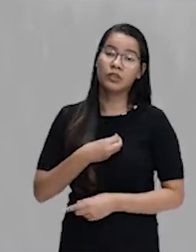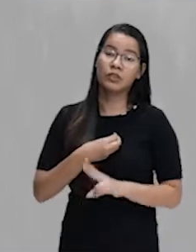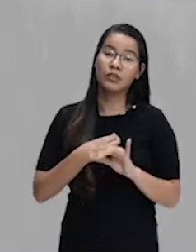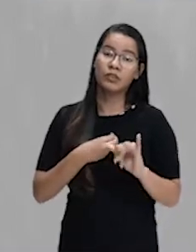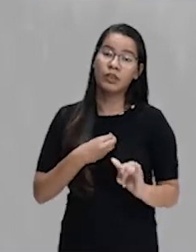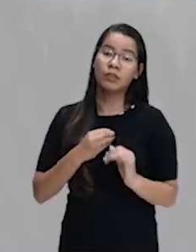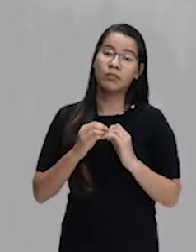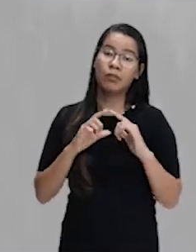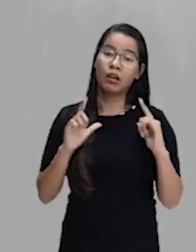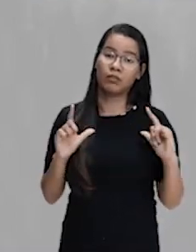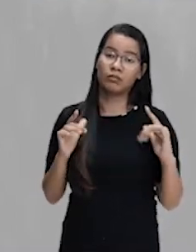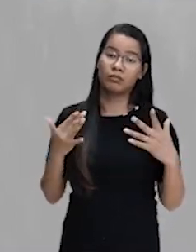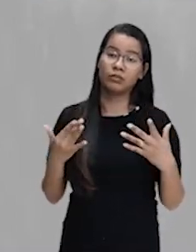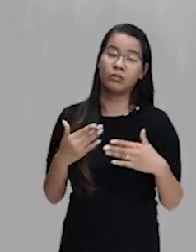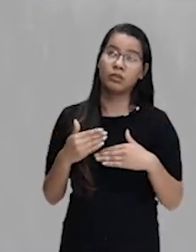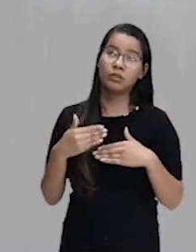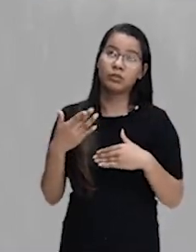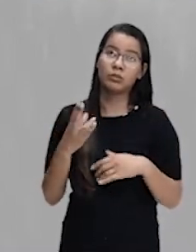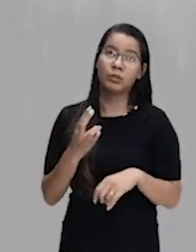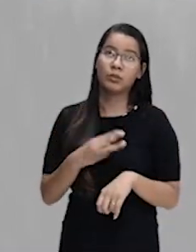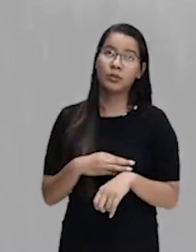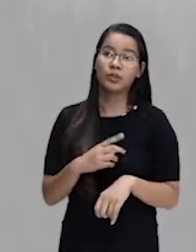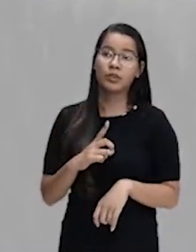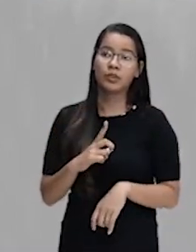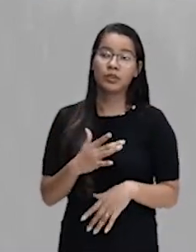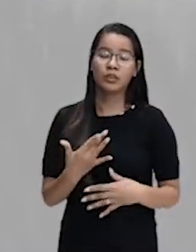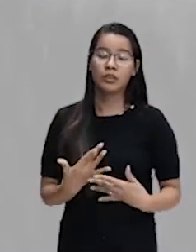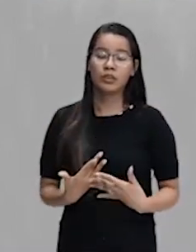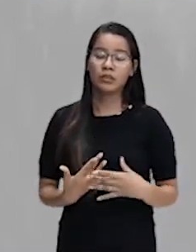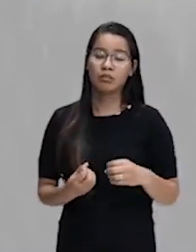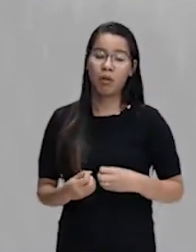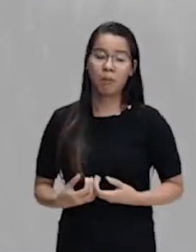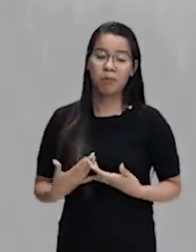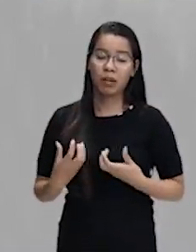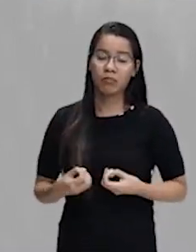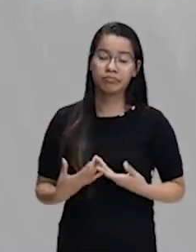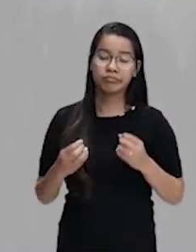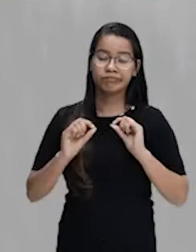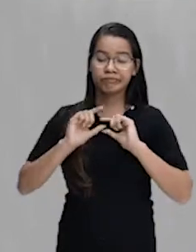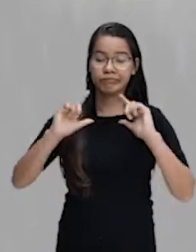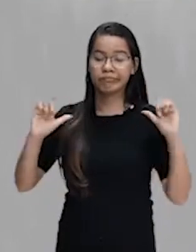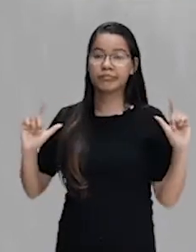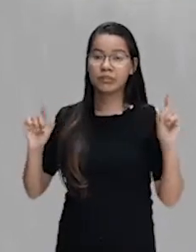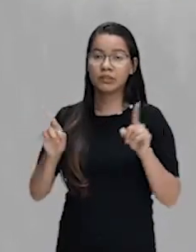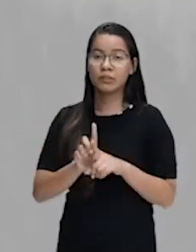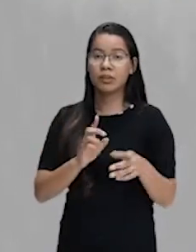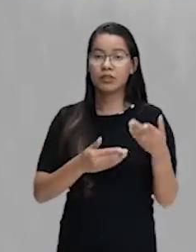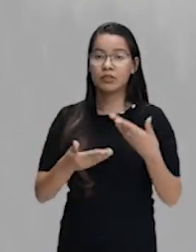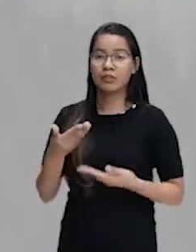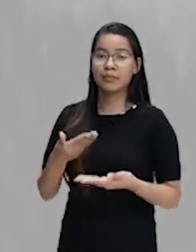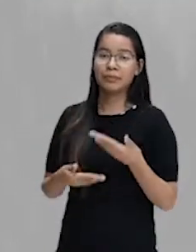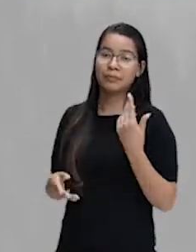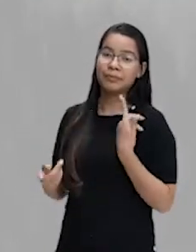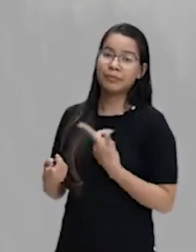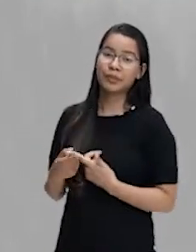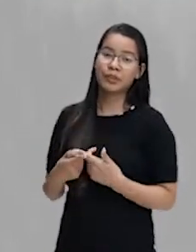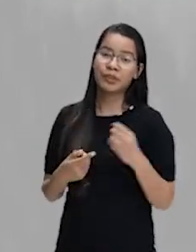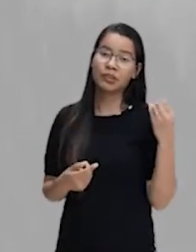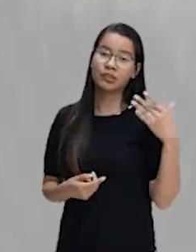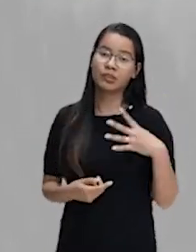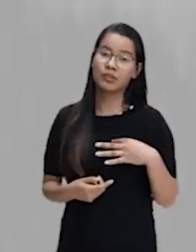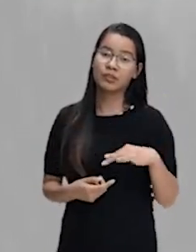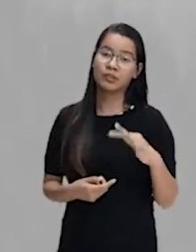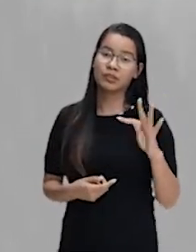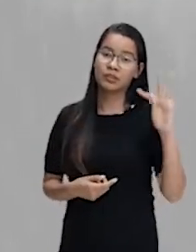A partir do momento que eu tenho, nesse momento, um aumento da produção, uma diversificação da produção por conta dessas inovações